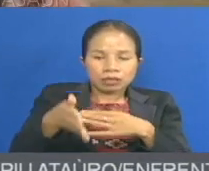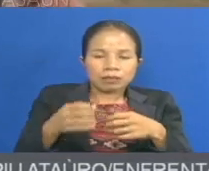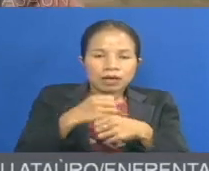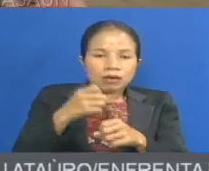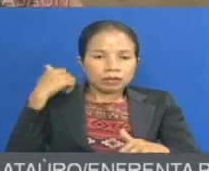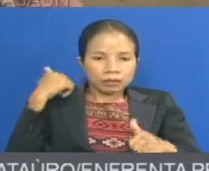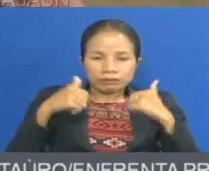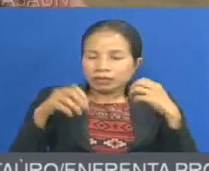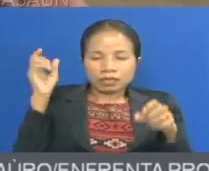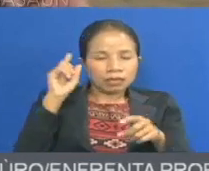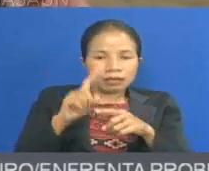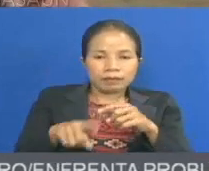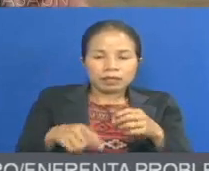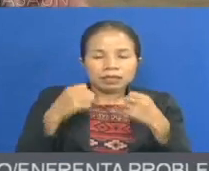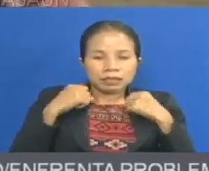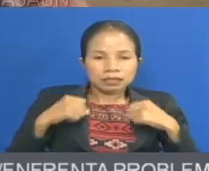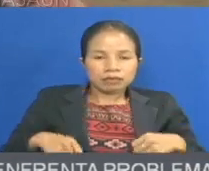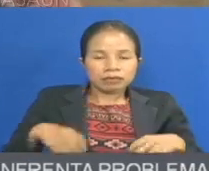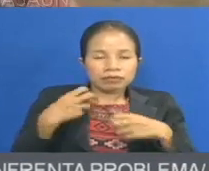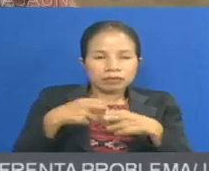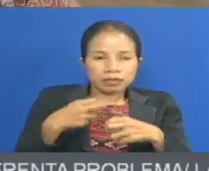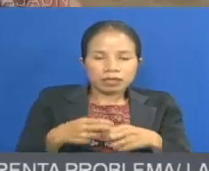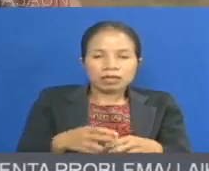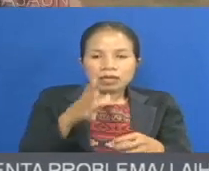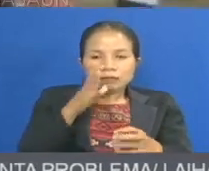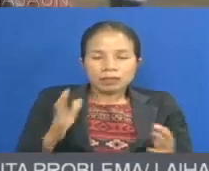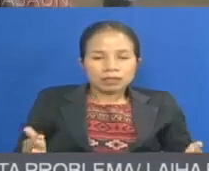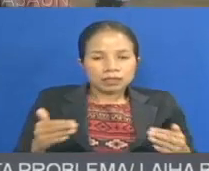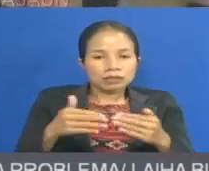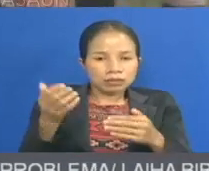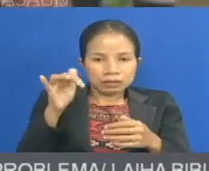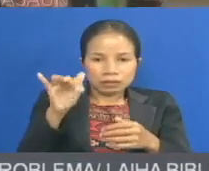Ladiak. Saúde Nemos implica teves inang isin rua sira.